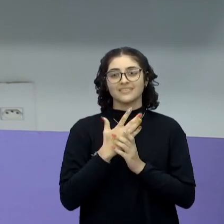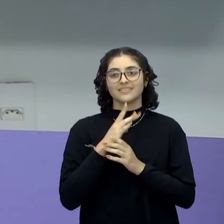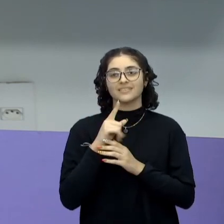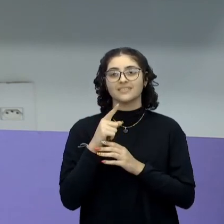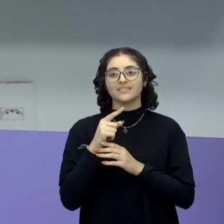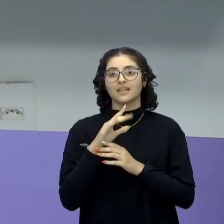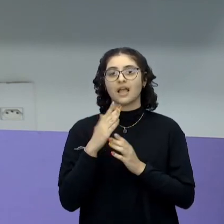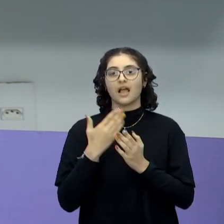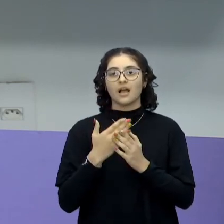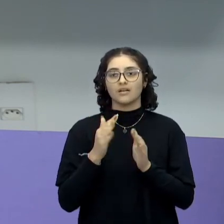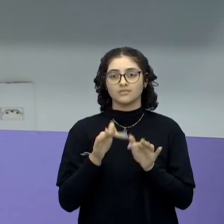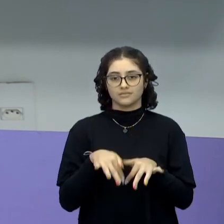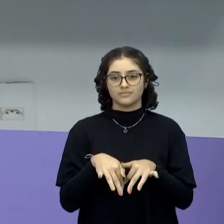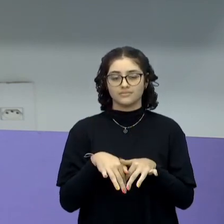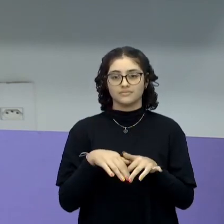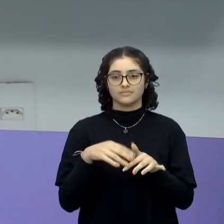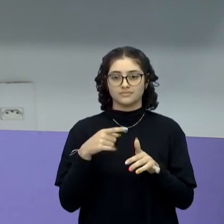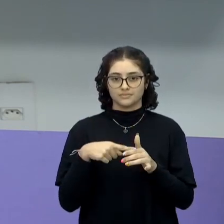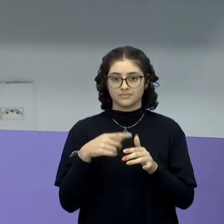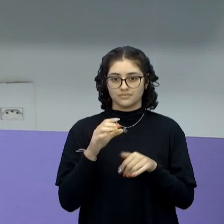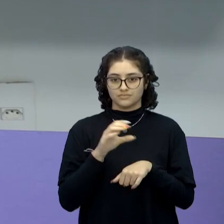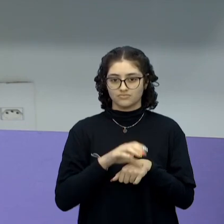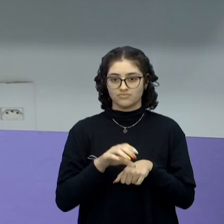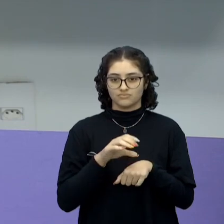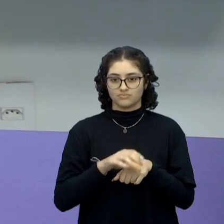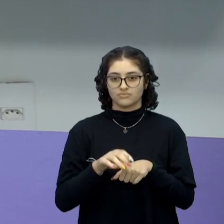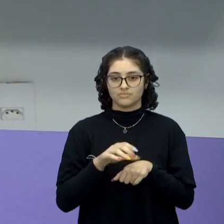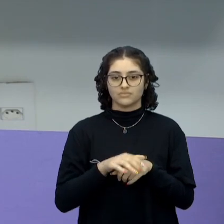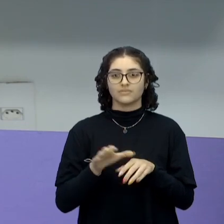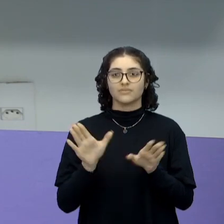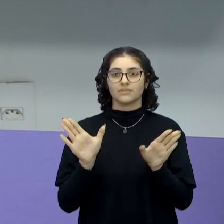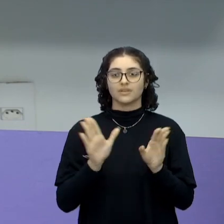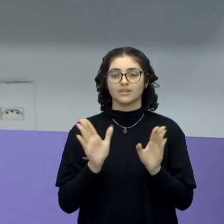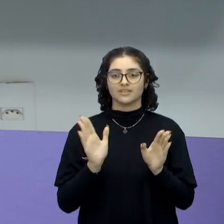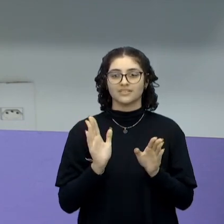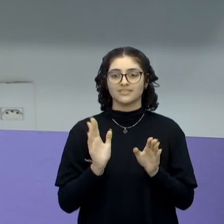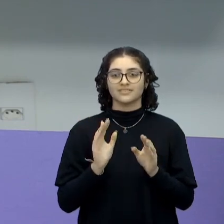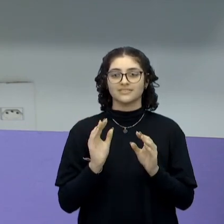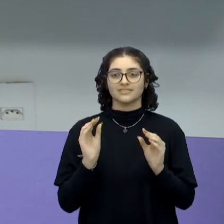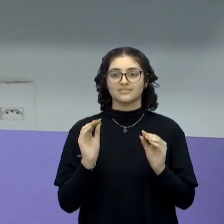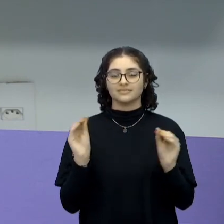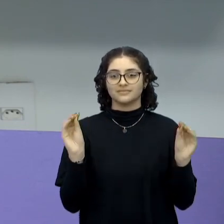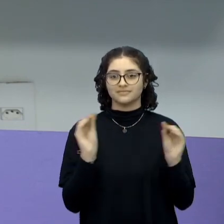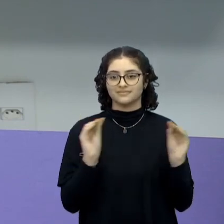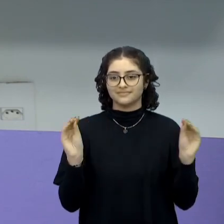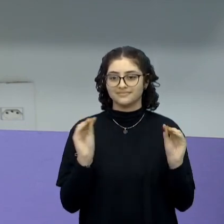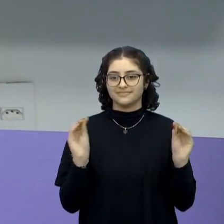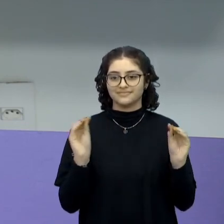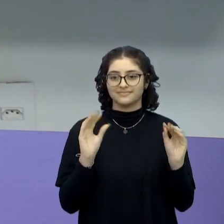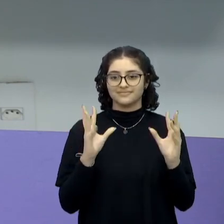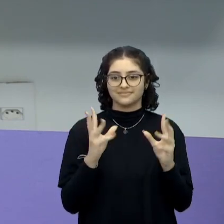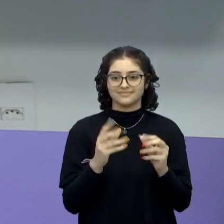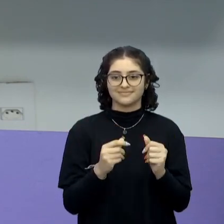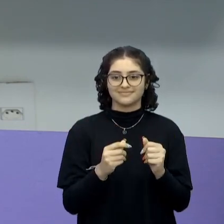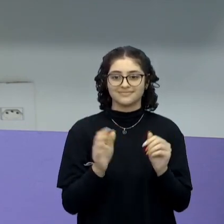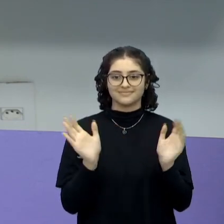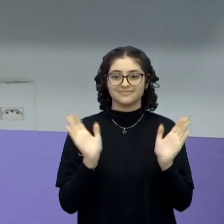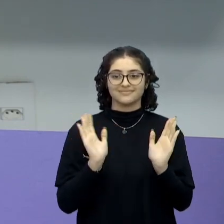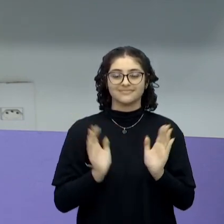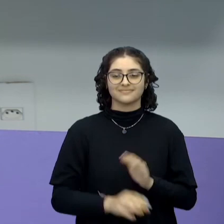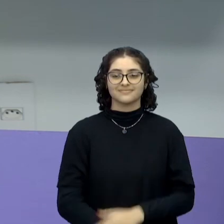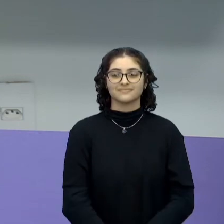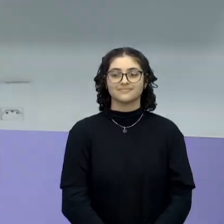aula de encerramento, né, do nosso curso. Cuidem-se muito. Deixo um beijo a todas e todos e até breve.